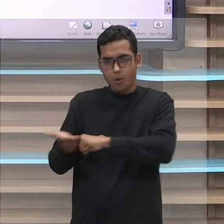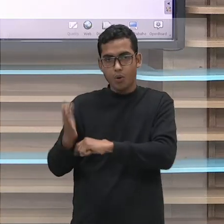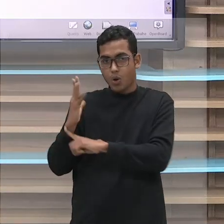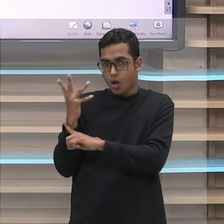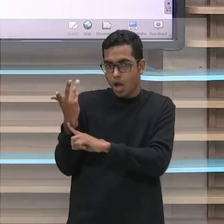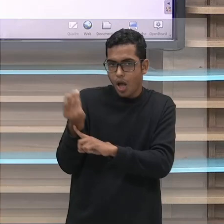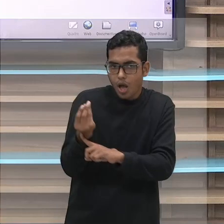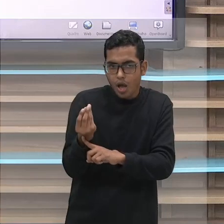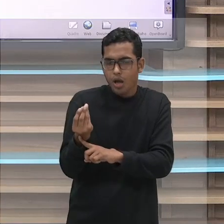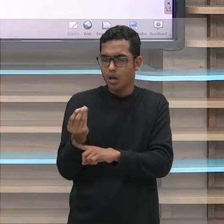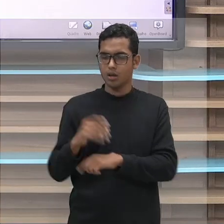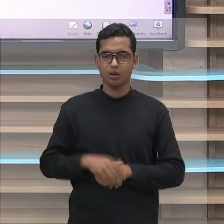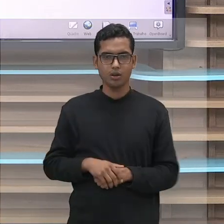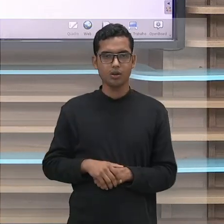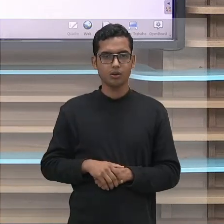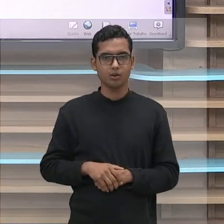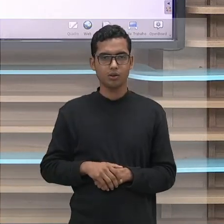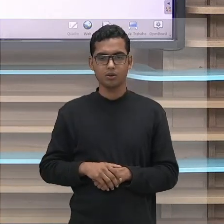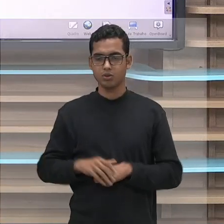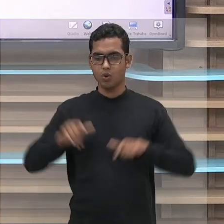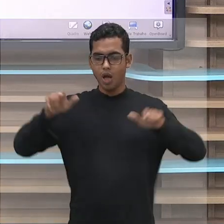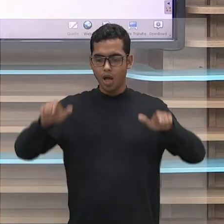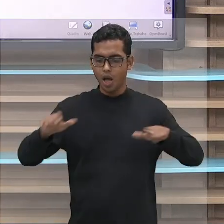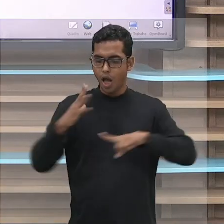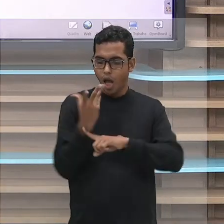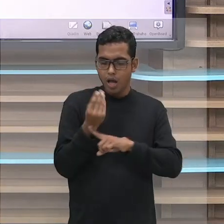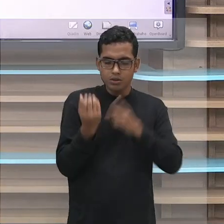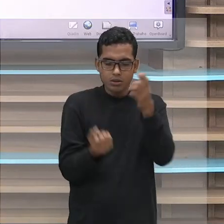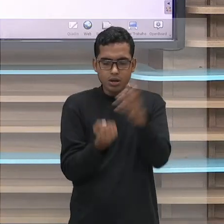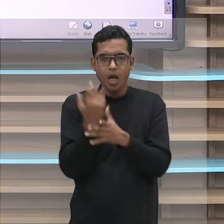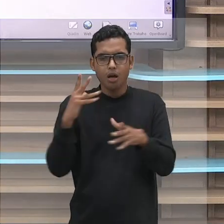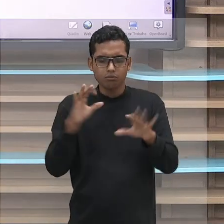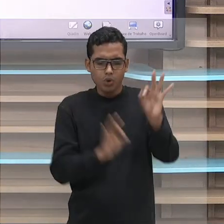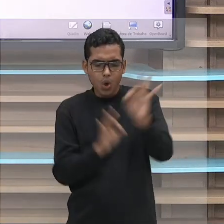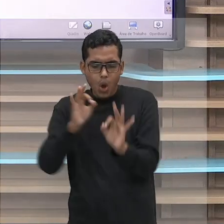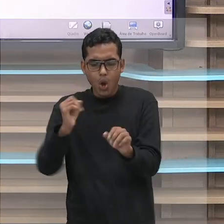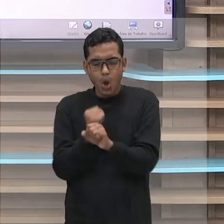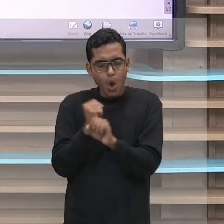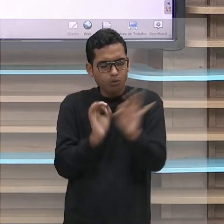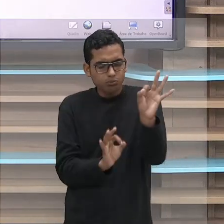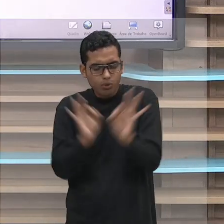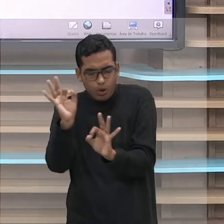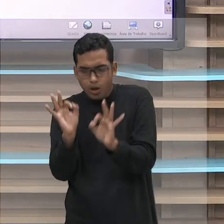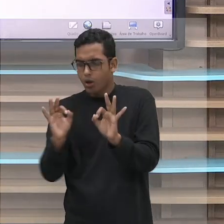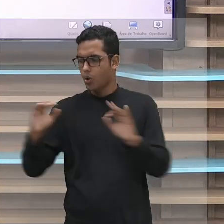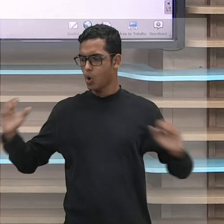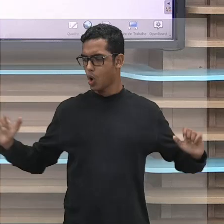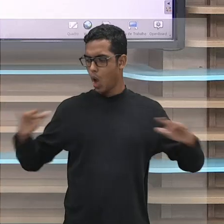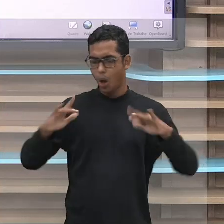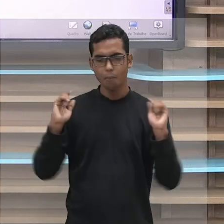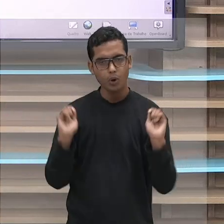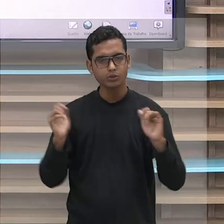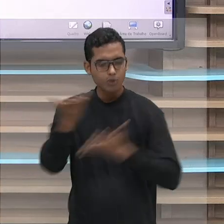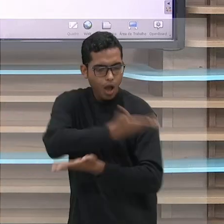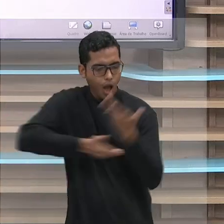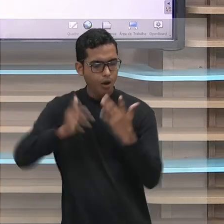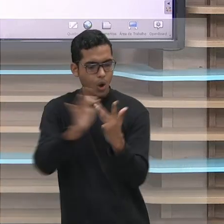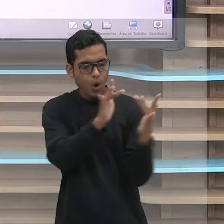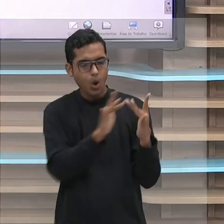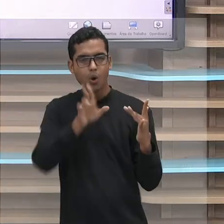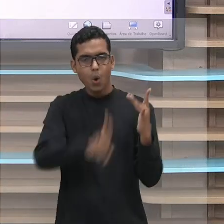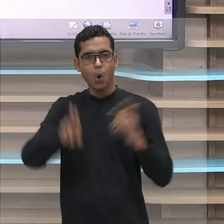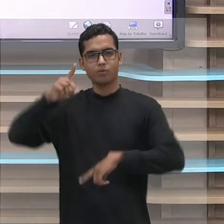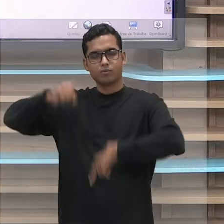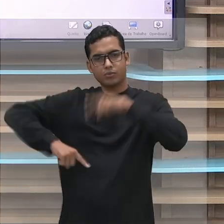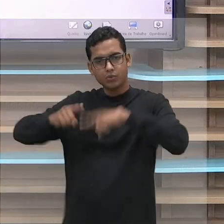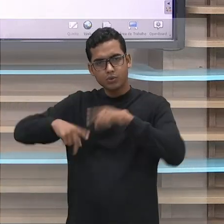ele convida o público a participar, a interagir com a obra de arte, utilizando alguns materiais que tem denominado